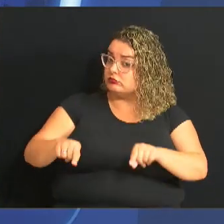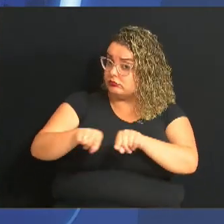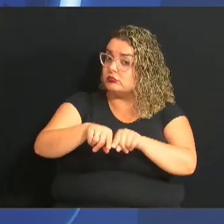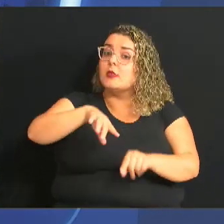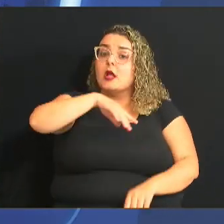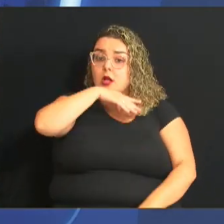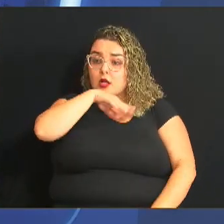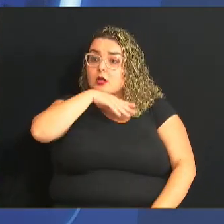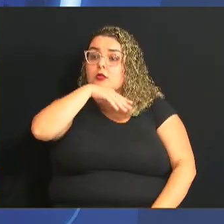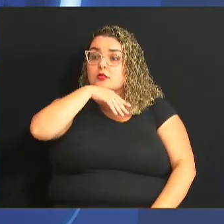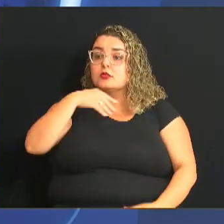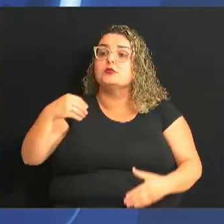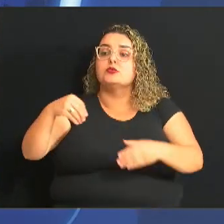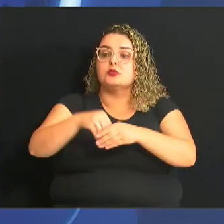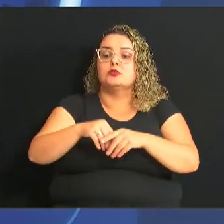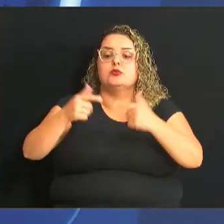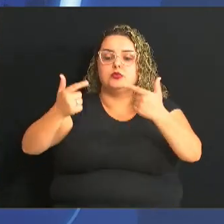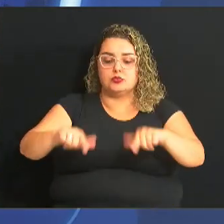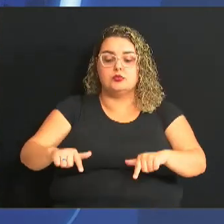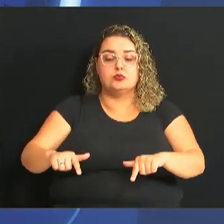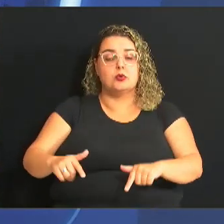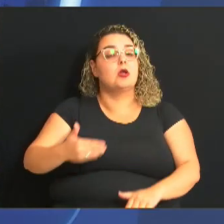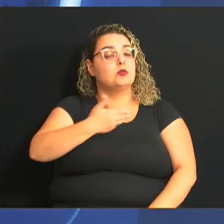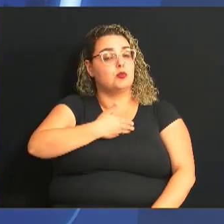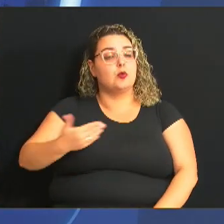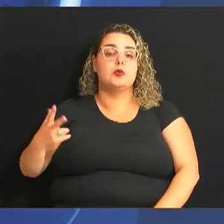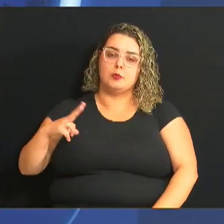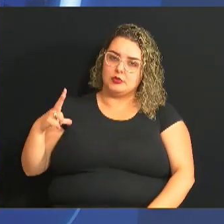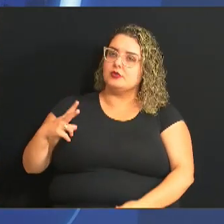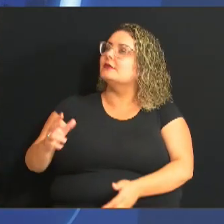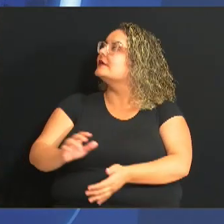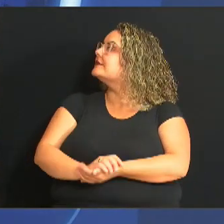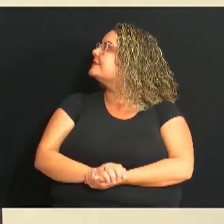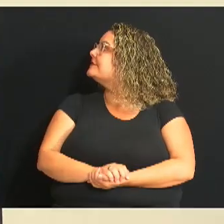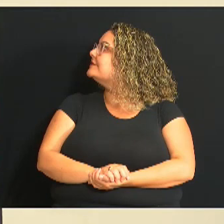animais nos lugares públicos e privados.